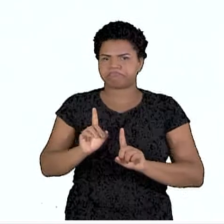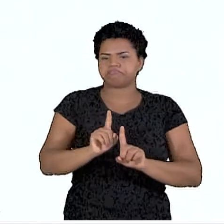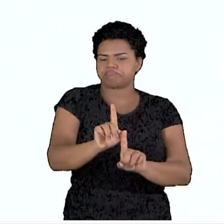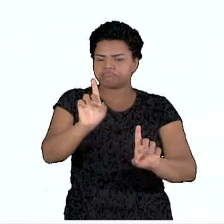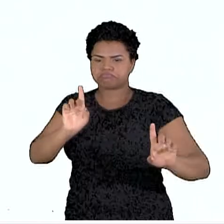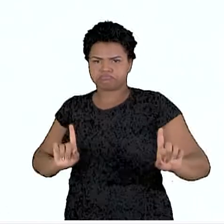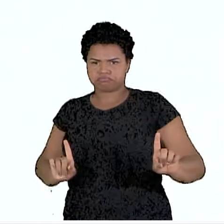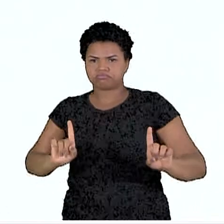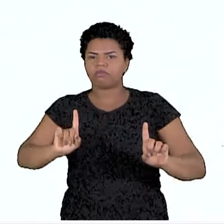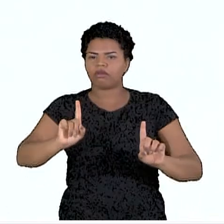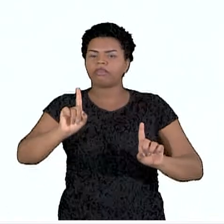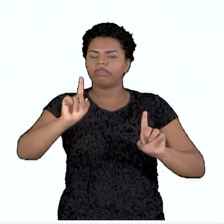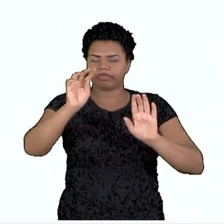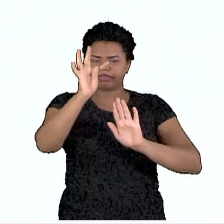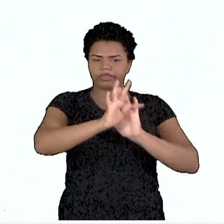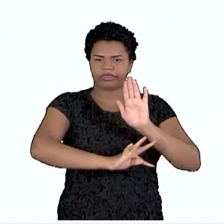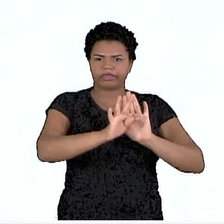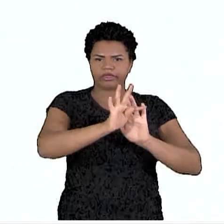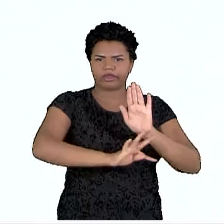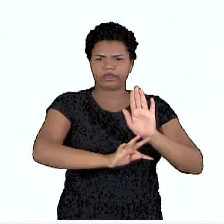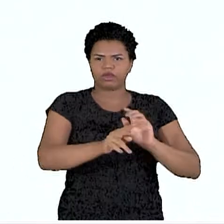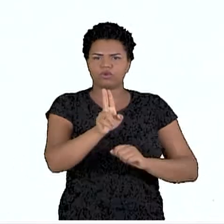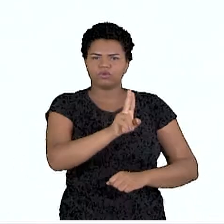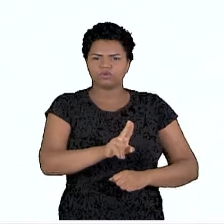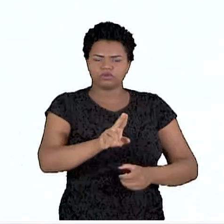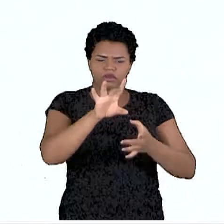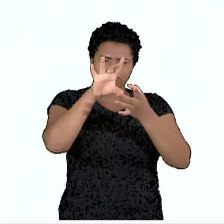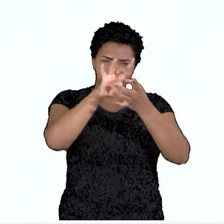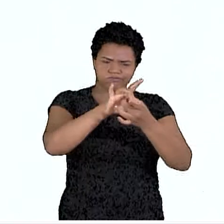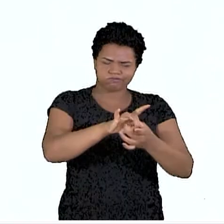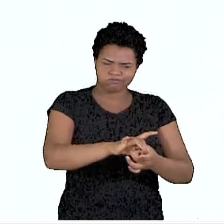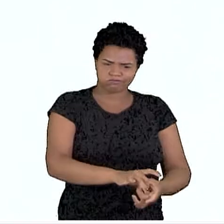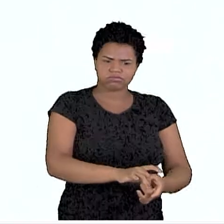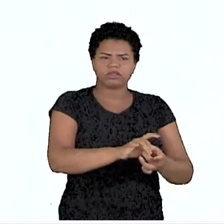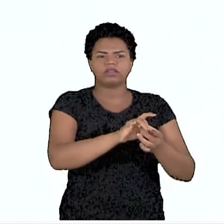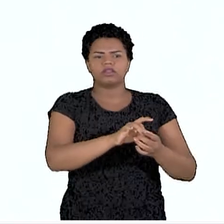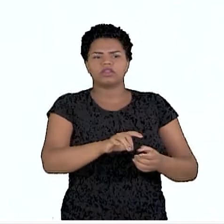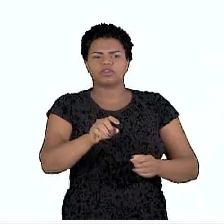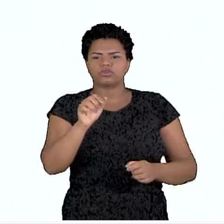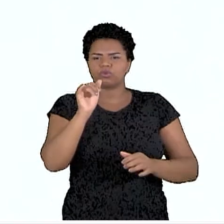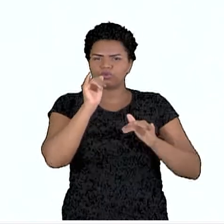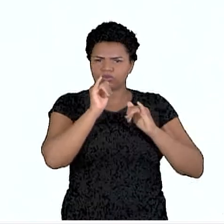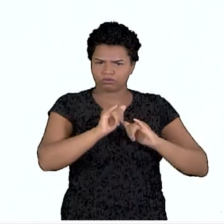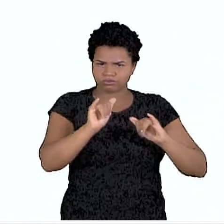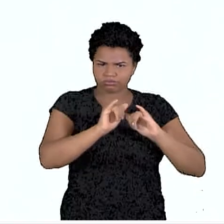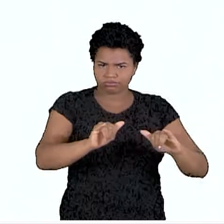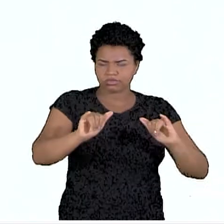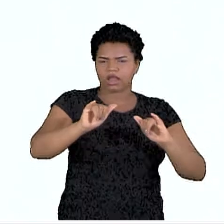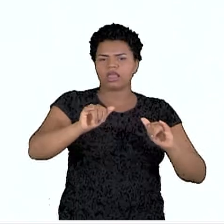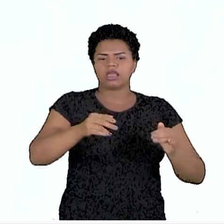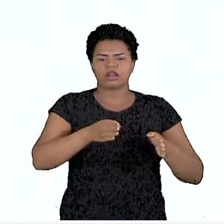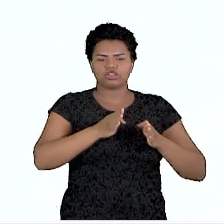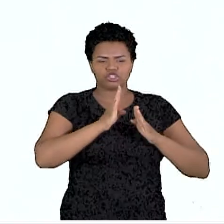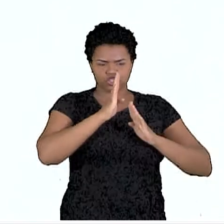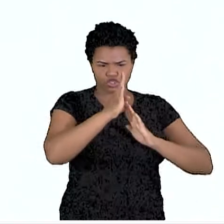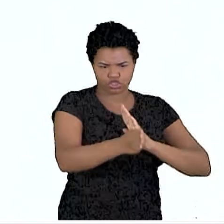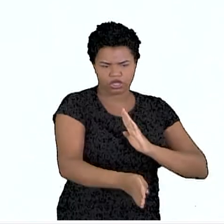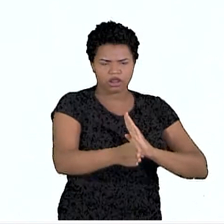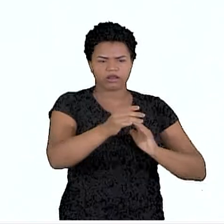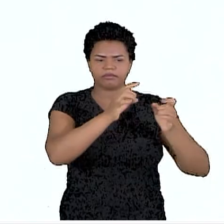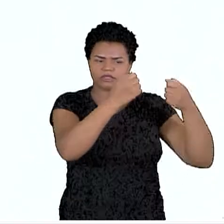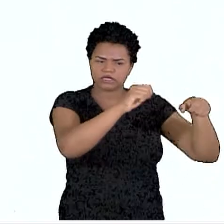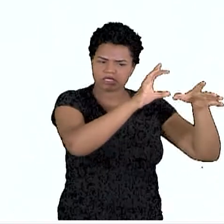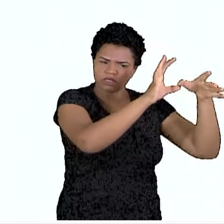Usar uma sequência corrente de enunciados na ordem direta e que estejam interligados. Então, o seu resumo ele